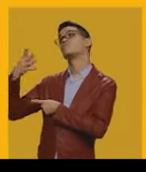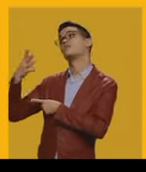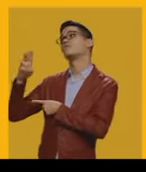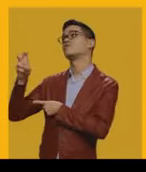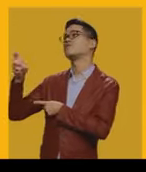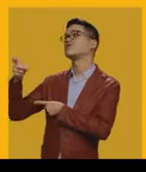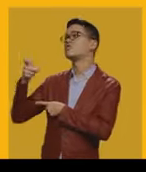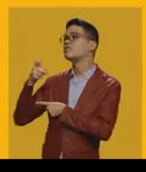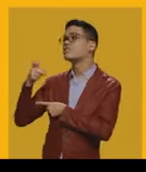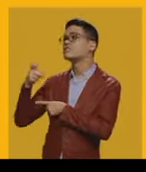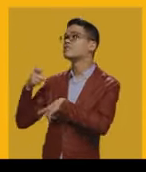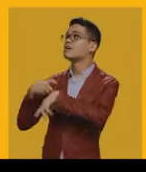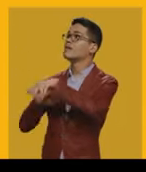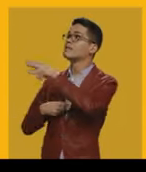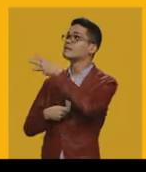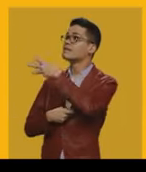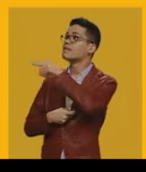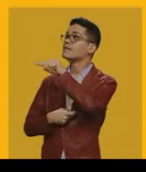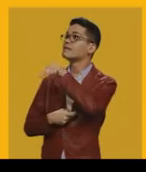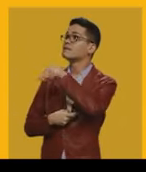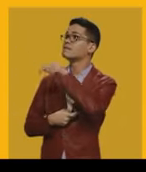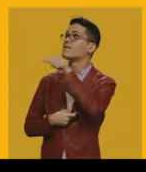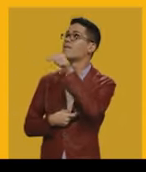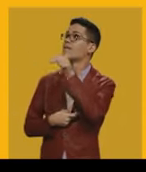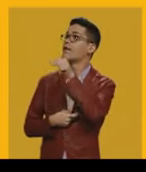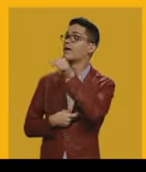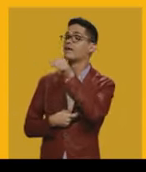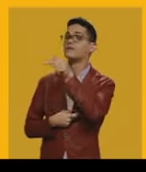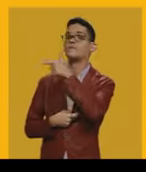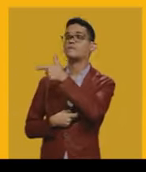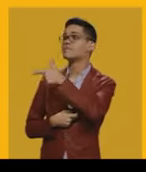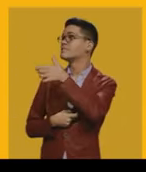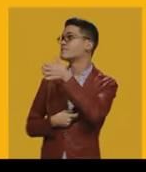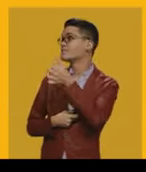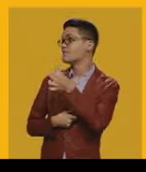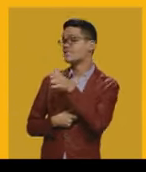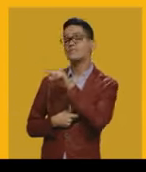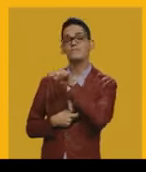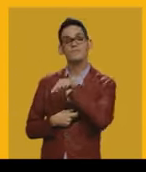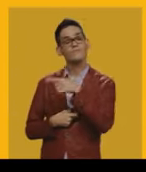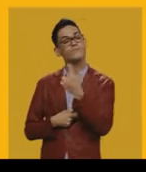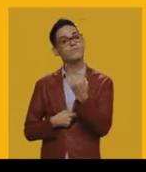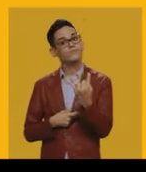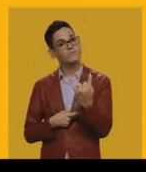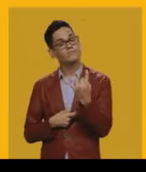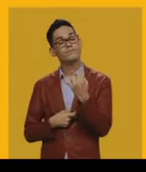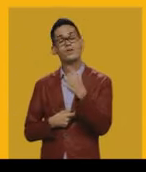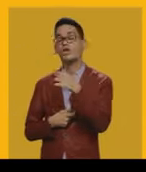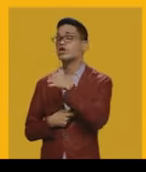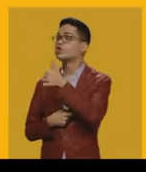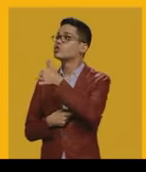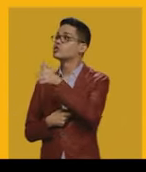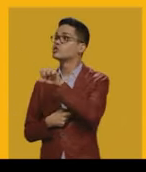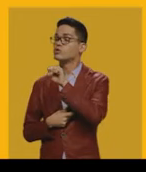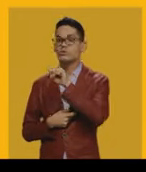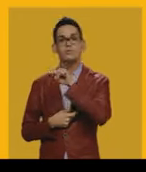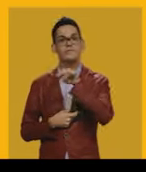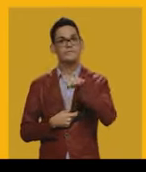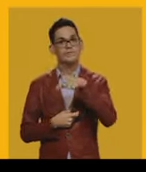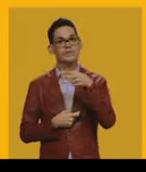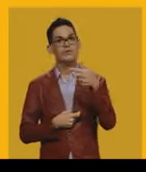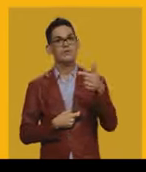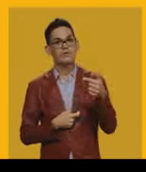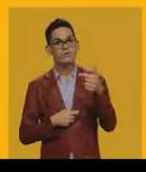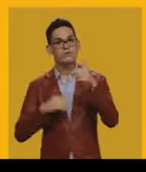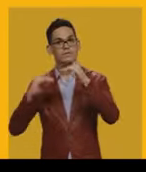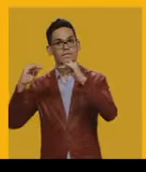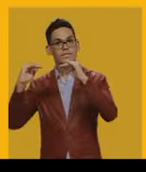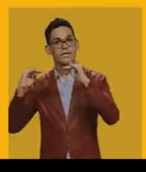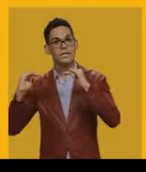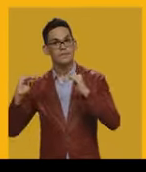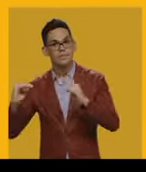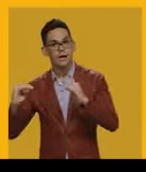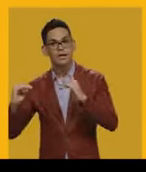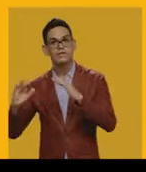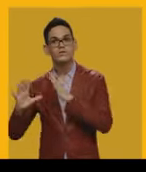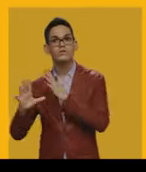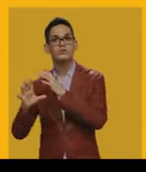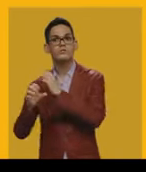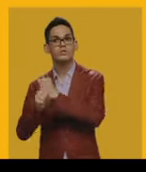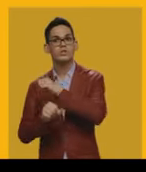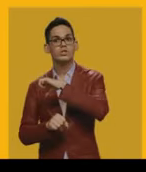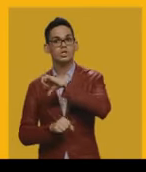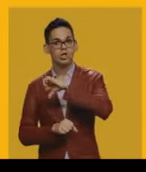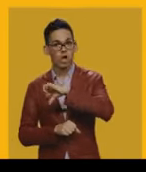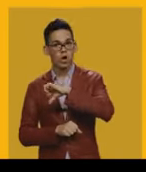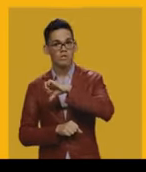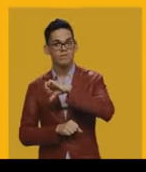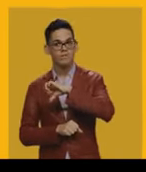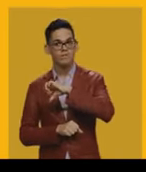vezes 8,7, 26,1, 2 vezes 9,1, 18,2, embaixo somou, deu 9, que